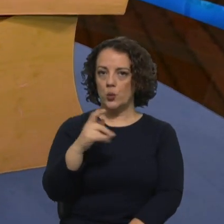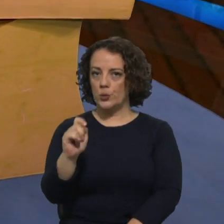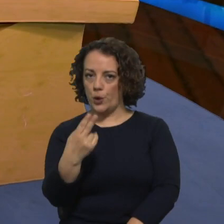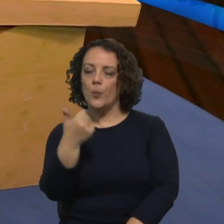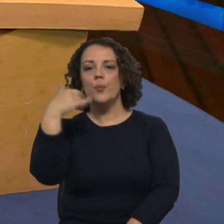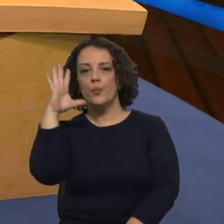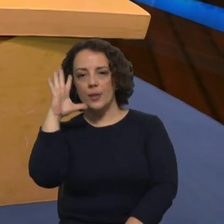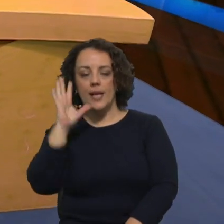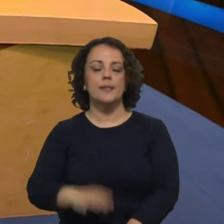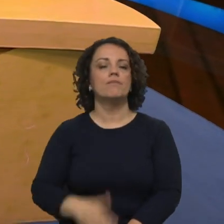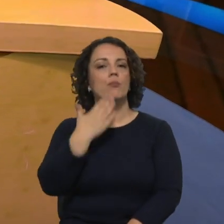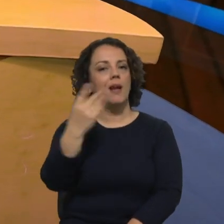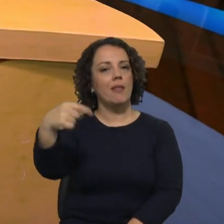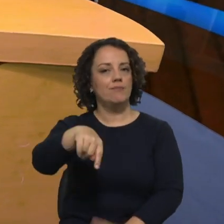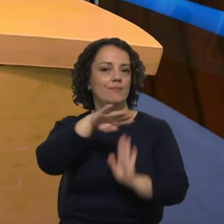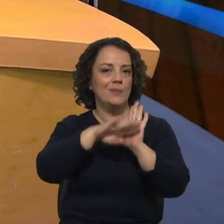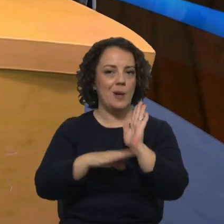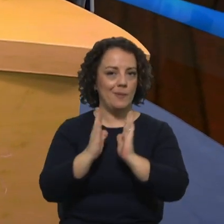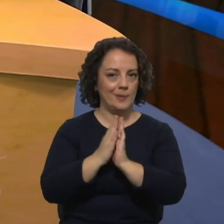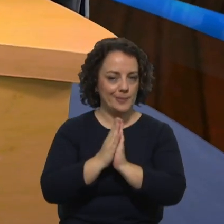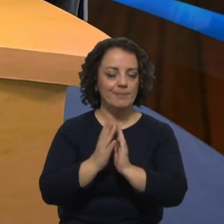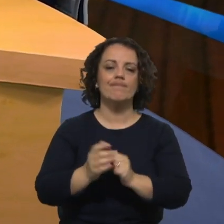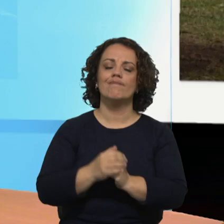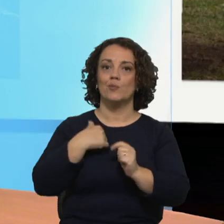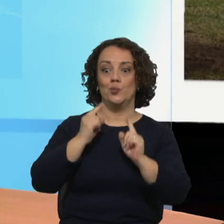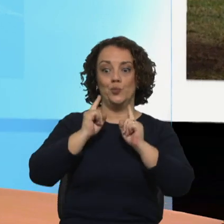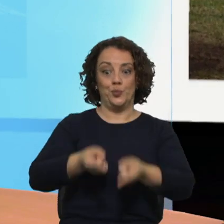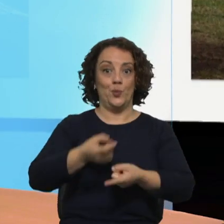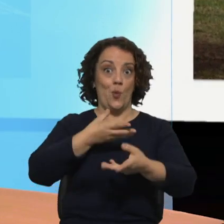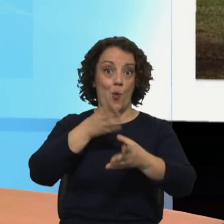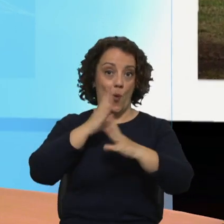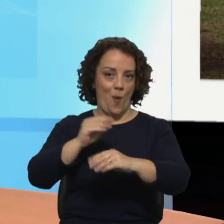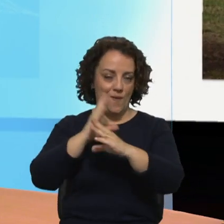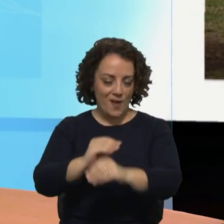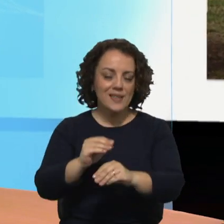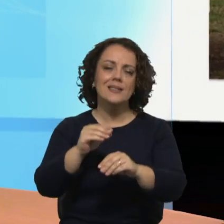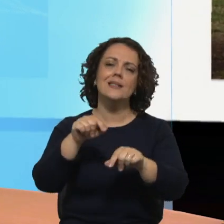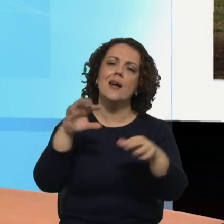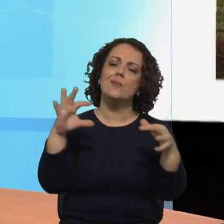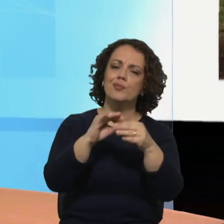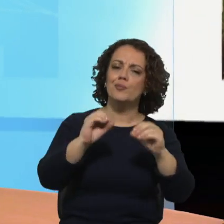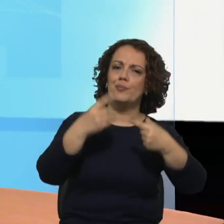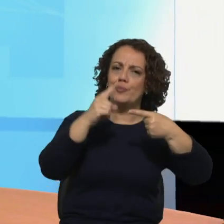E começávamos a nossa conversa sobre este tríduo pascal, portanto, as celebrações destes dias, a partir do gesto do